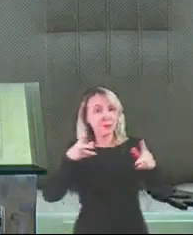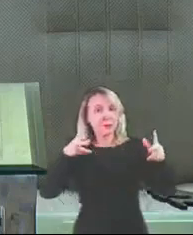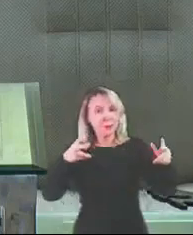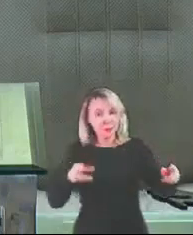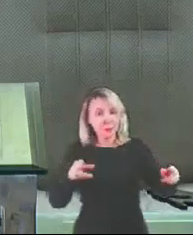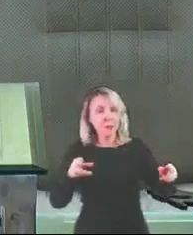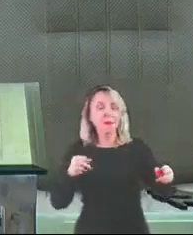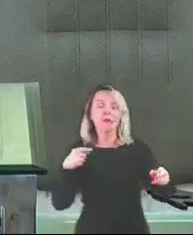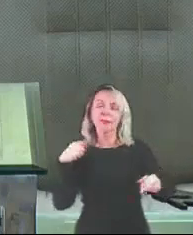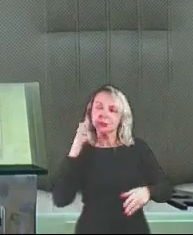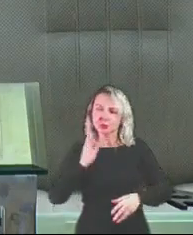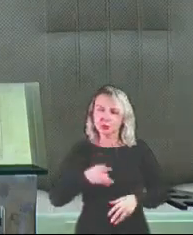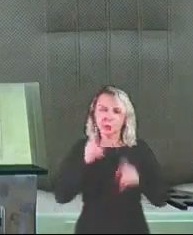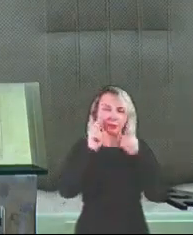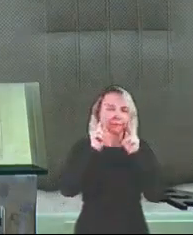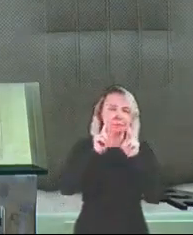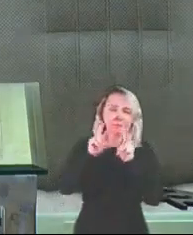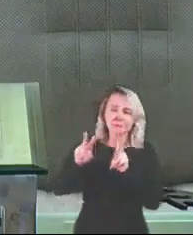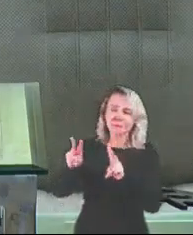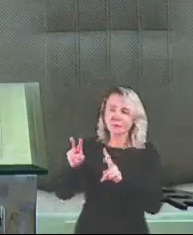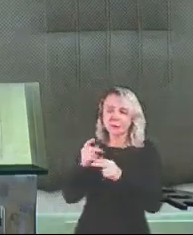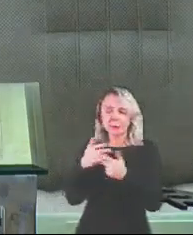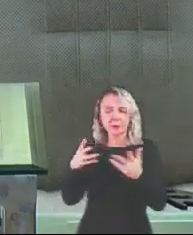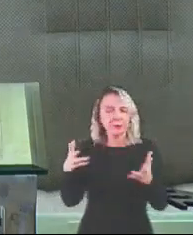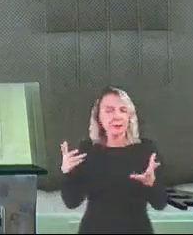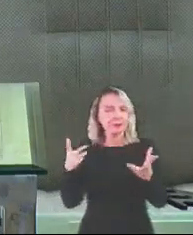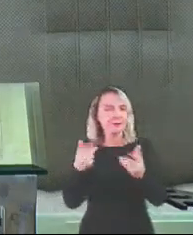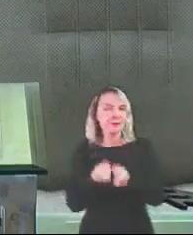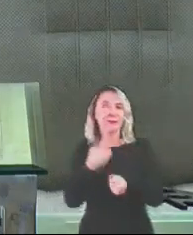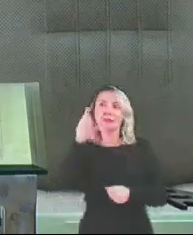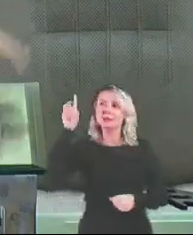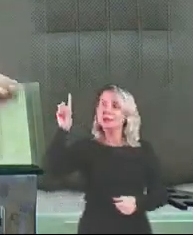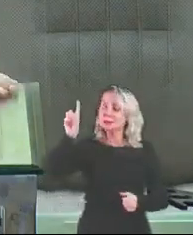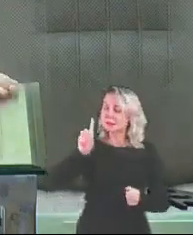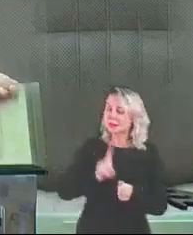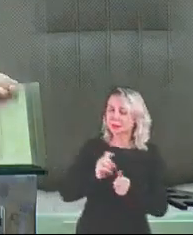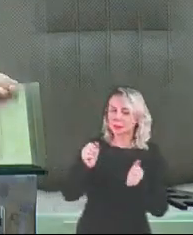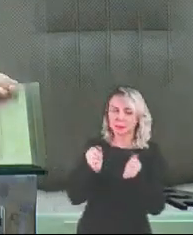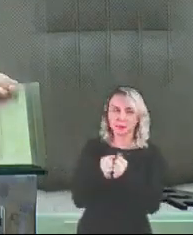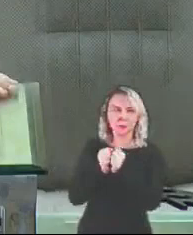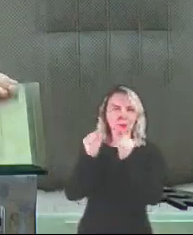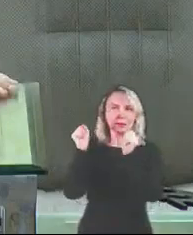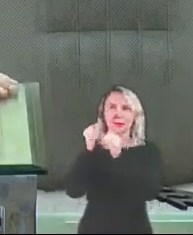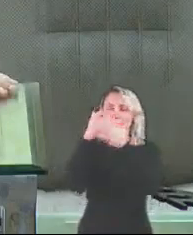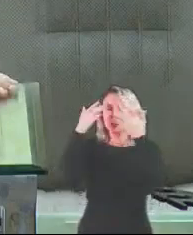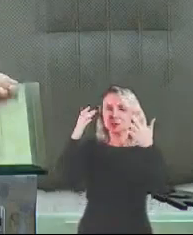nunca sentiu, e o nome do Eterno está no nosso meio. Glórias a Jesus.